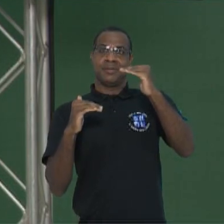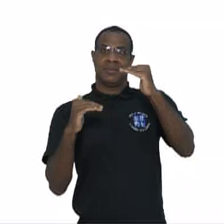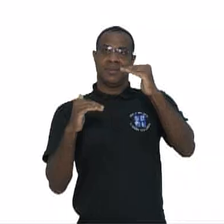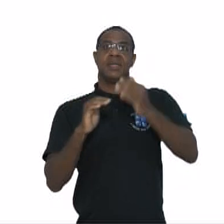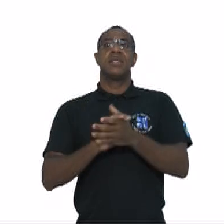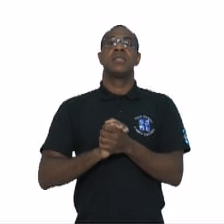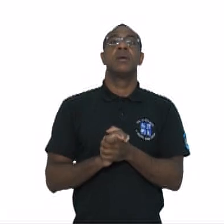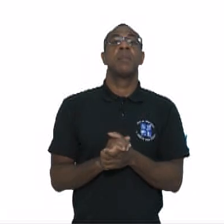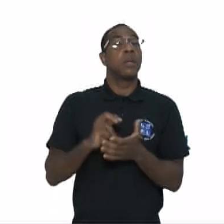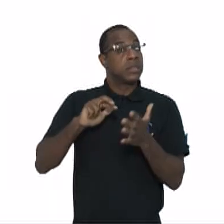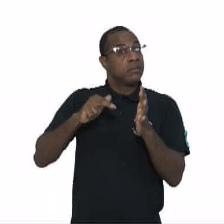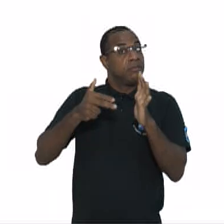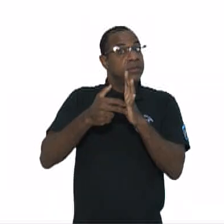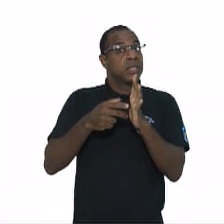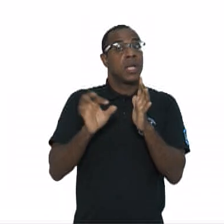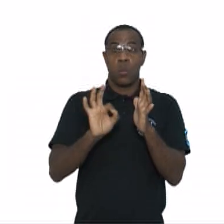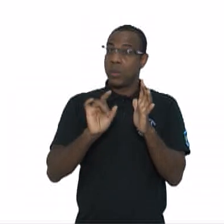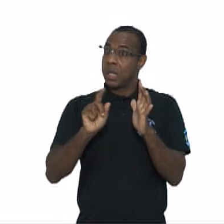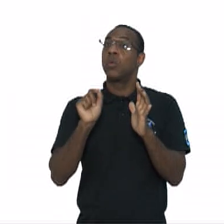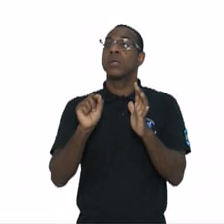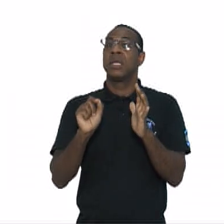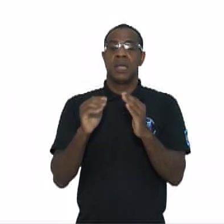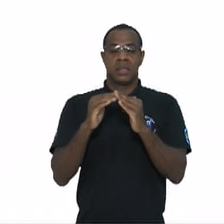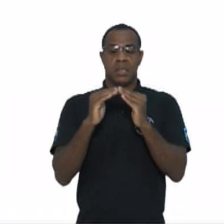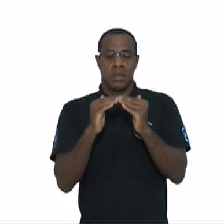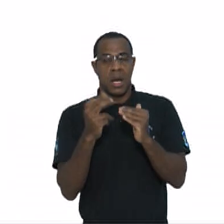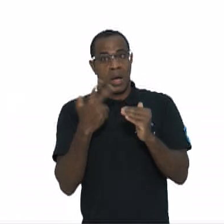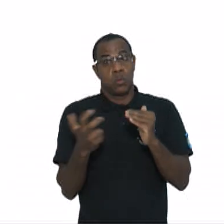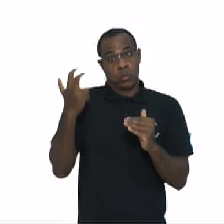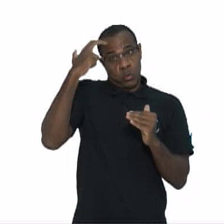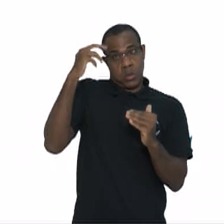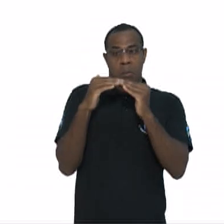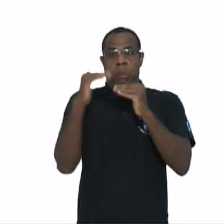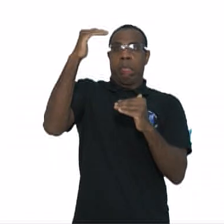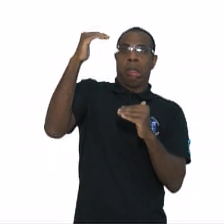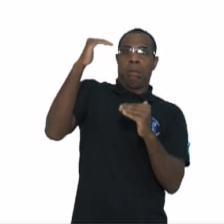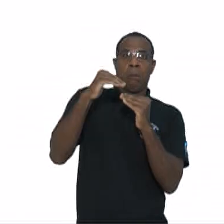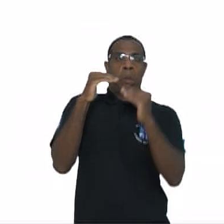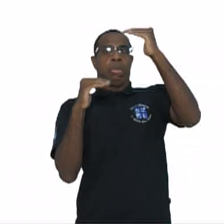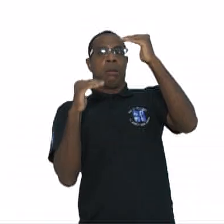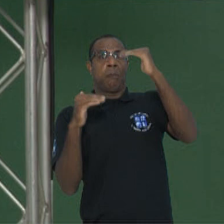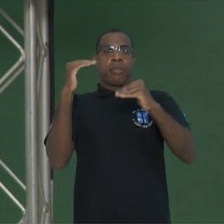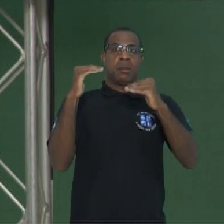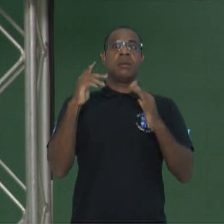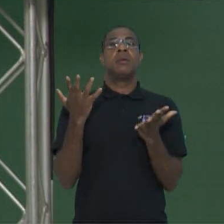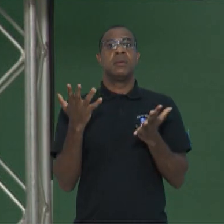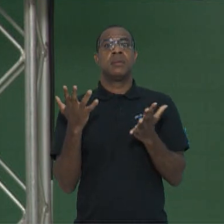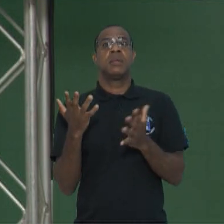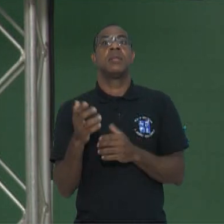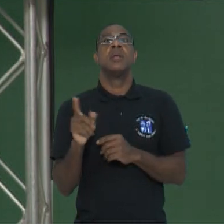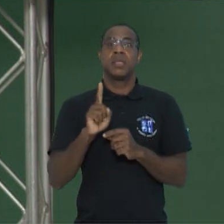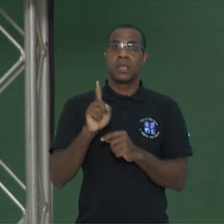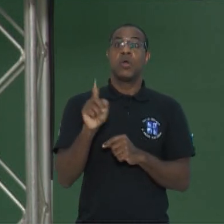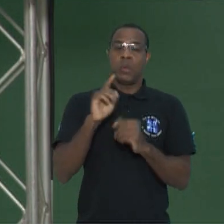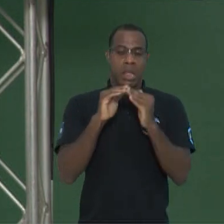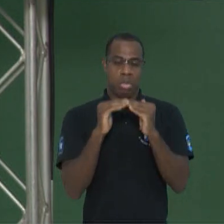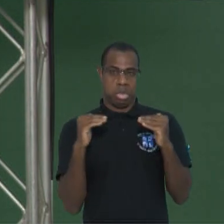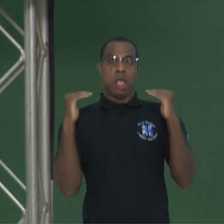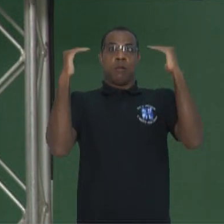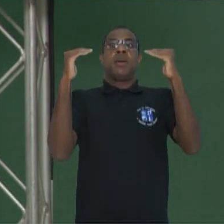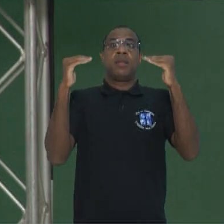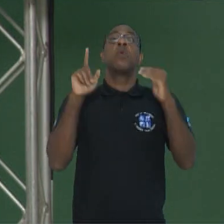Não significa que a cultura é superior às outras. Ela se sobrepor não é superioridade,